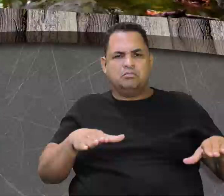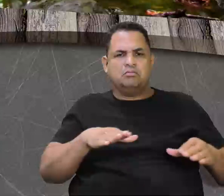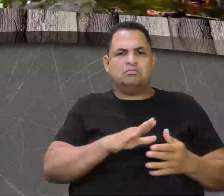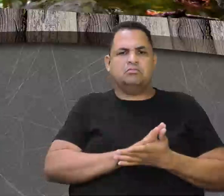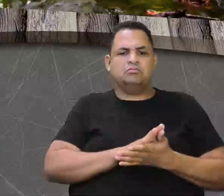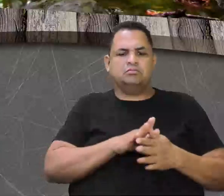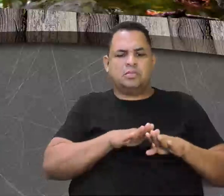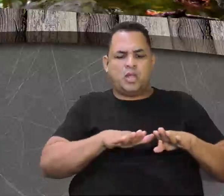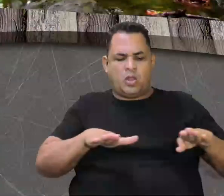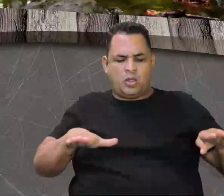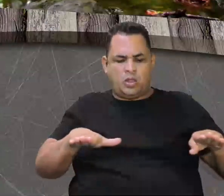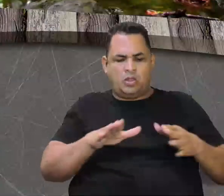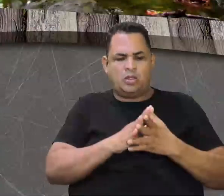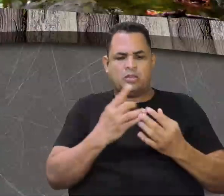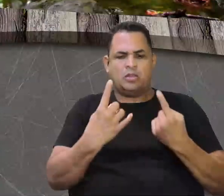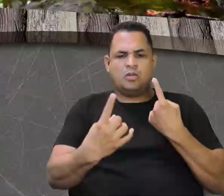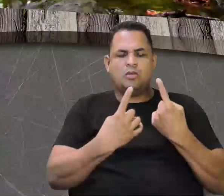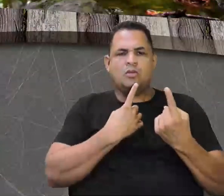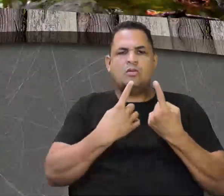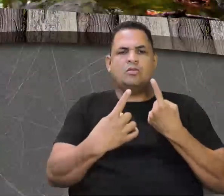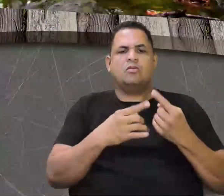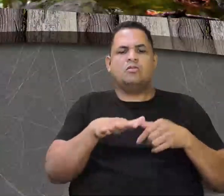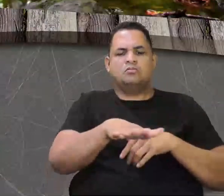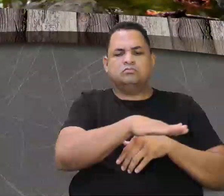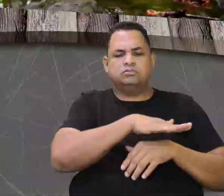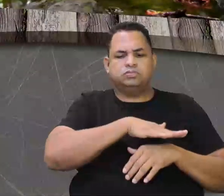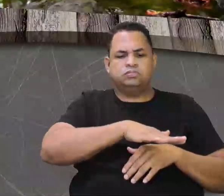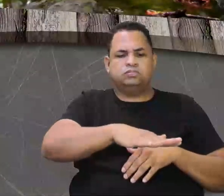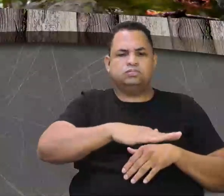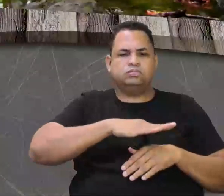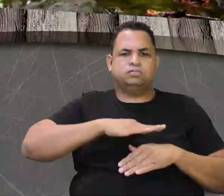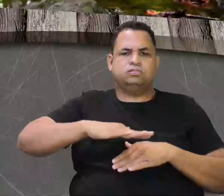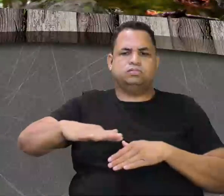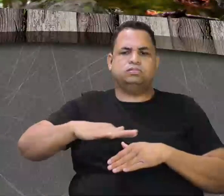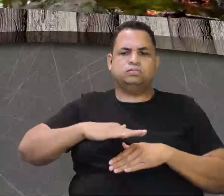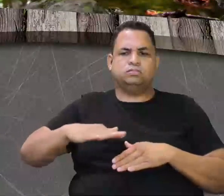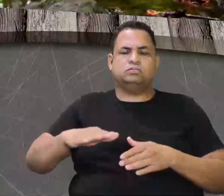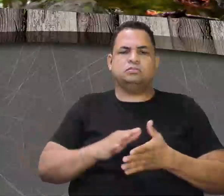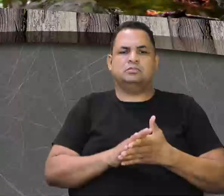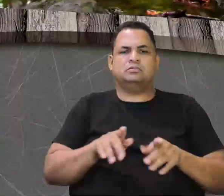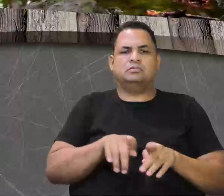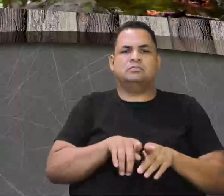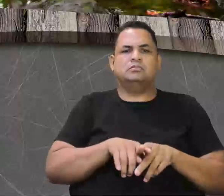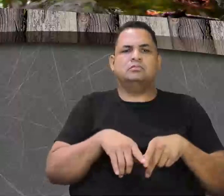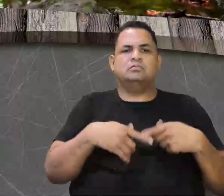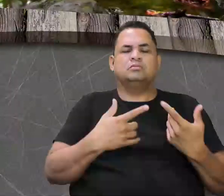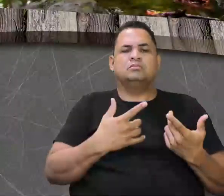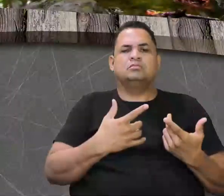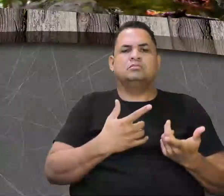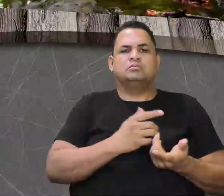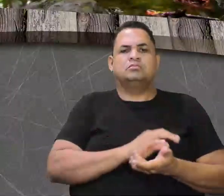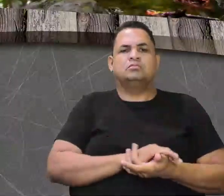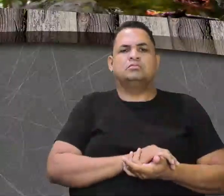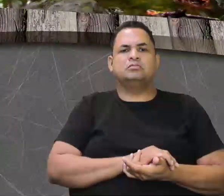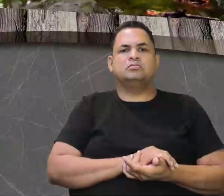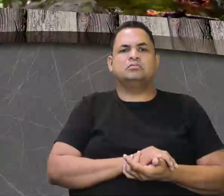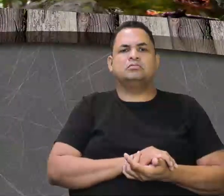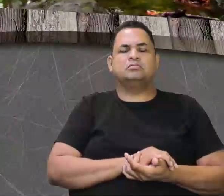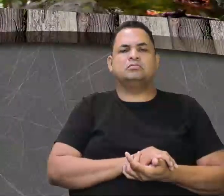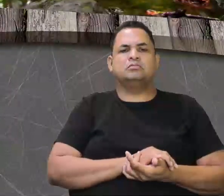absorve com a água da chuva como o solo com vegetais.